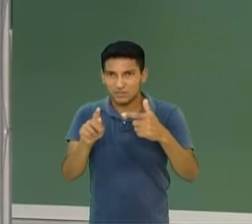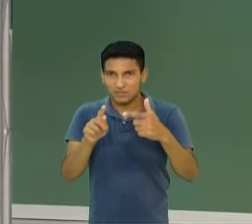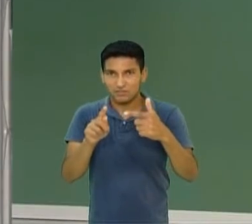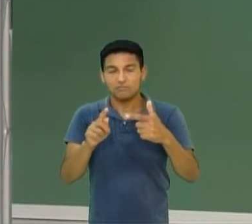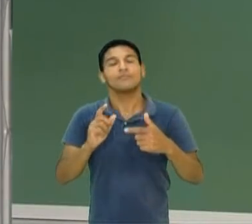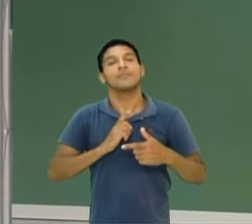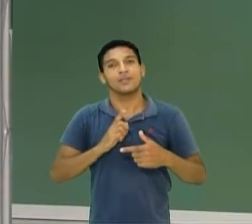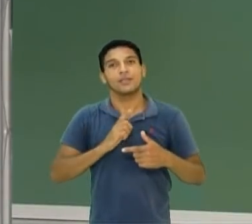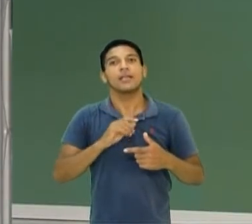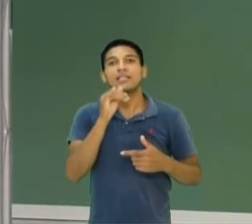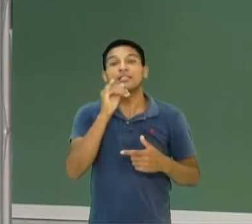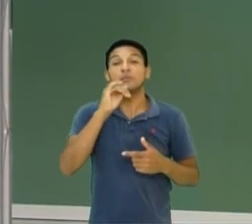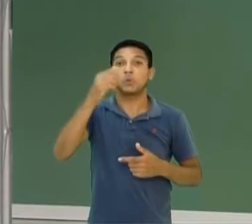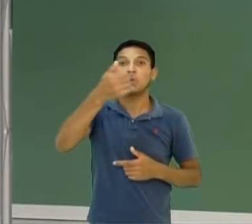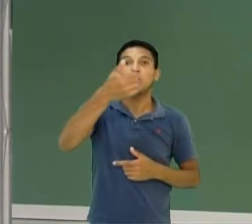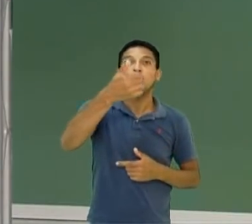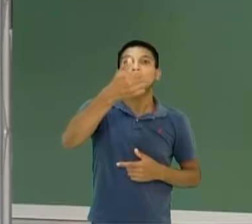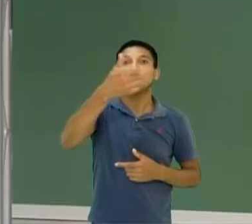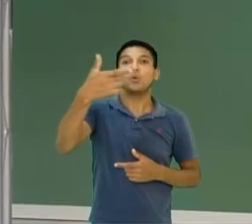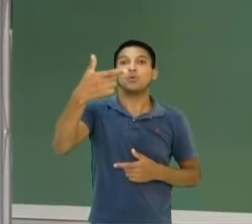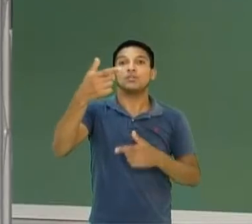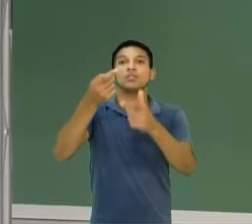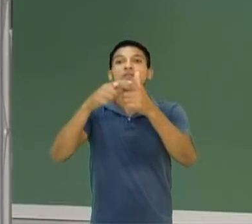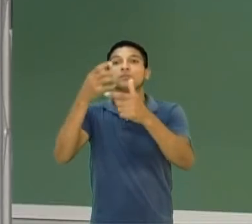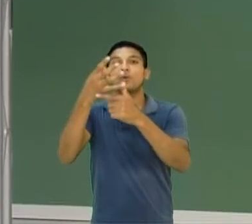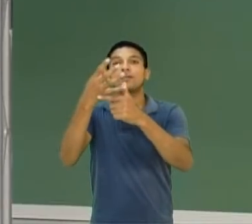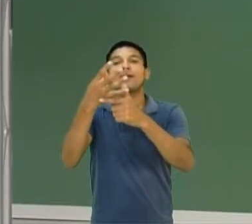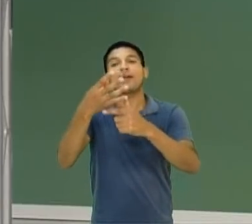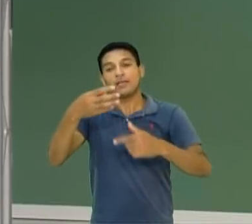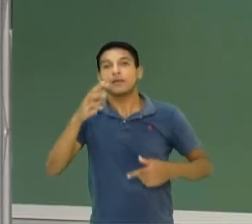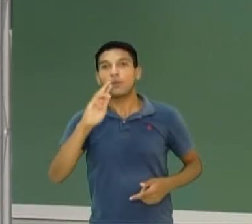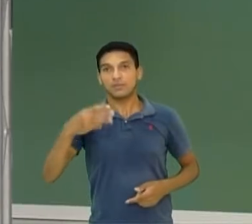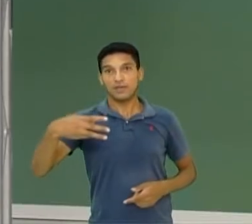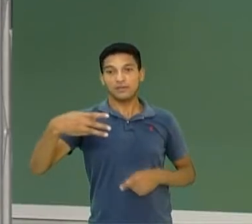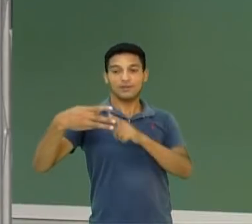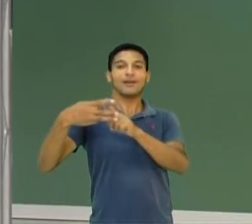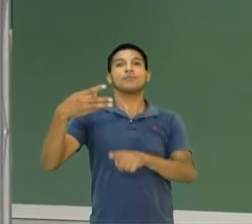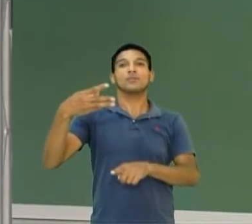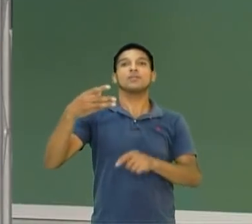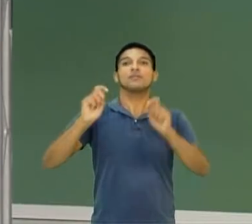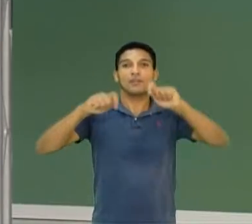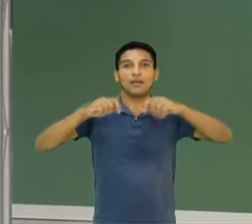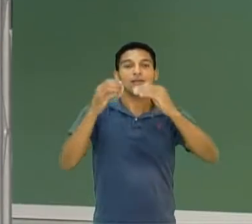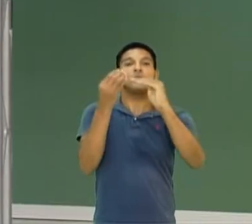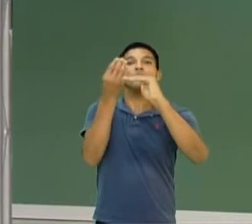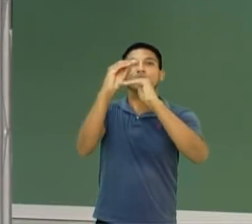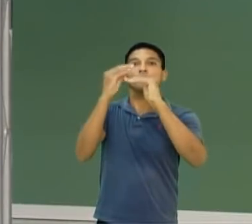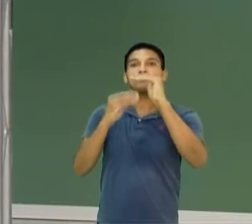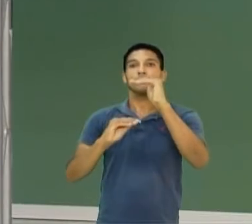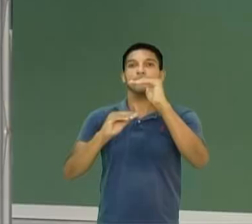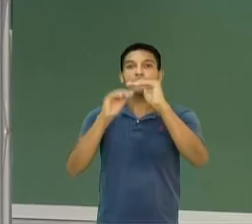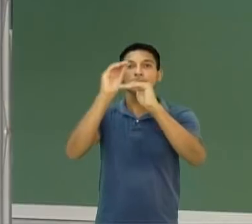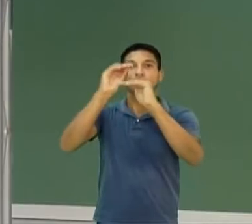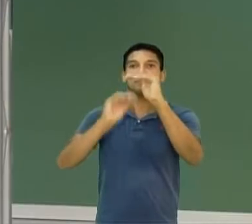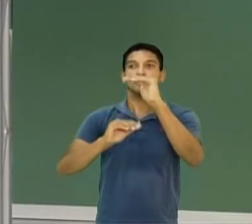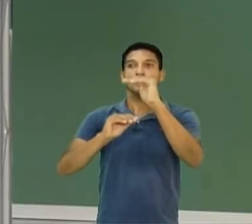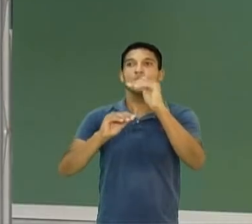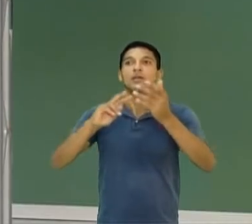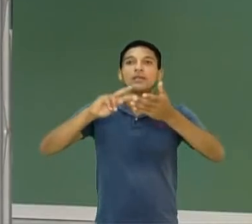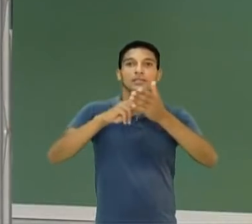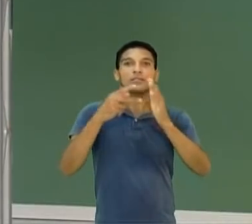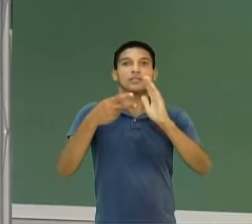representação, ok? Exercício número 2, olha só, observe os números abaixo, quais desses